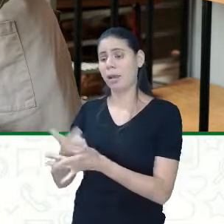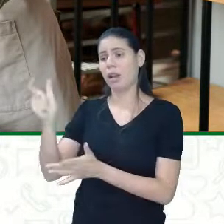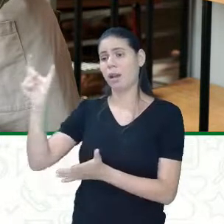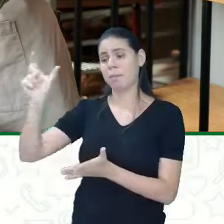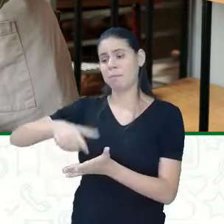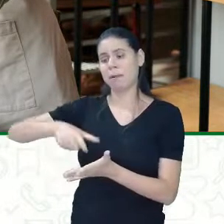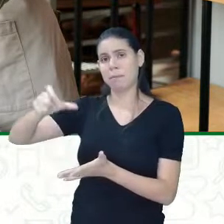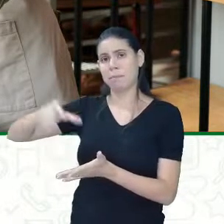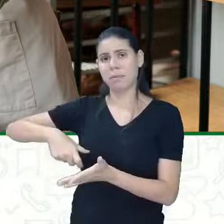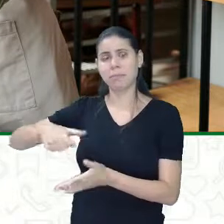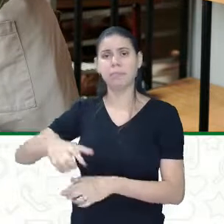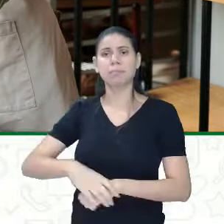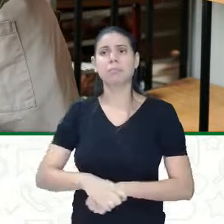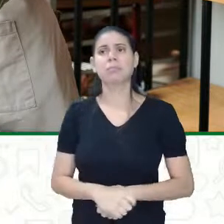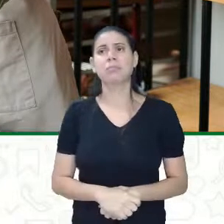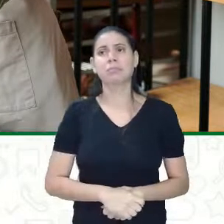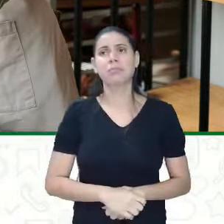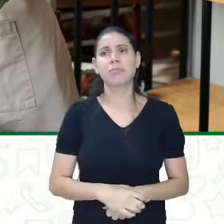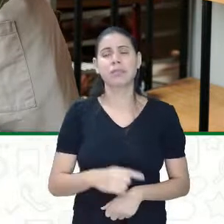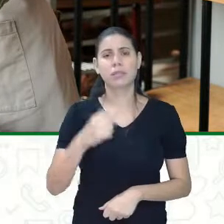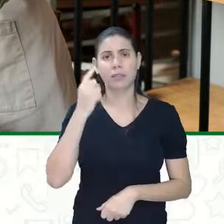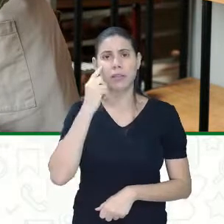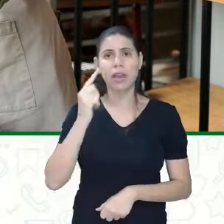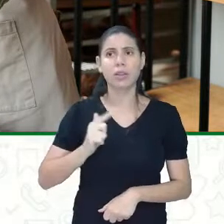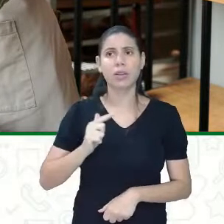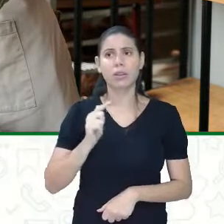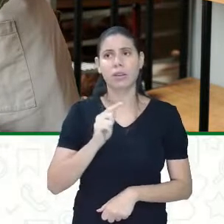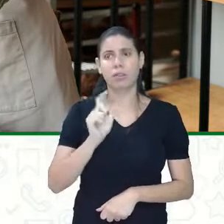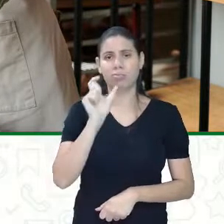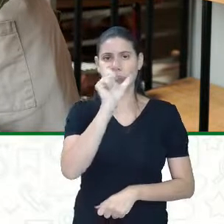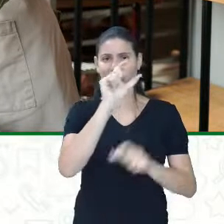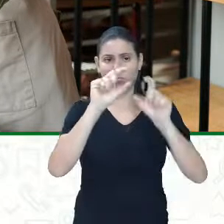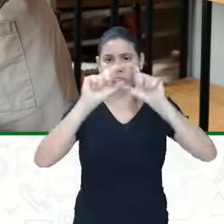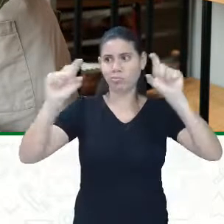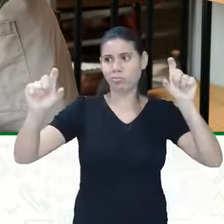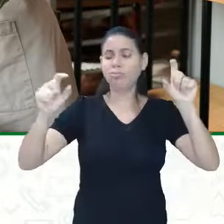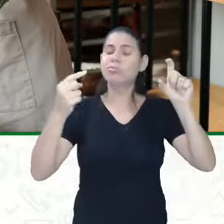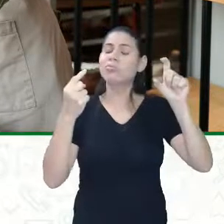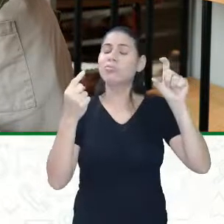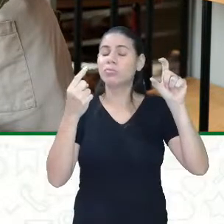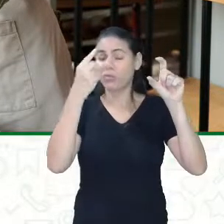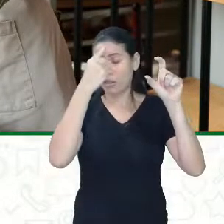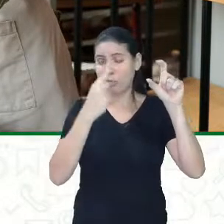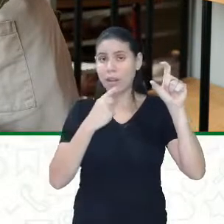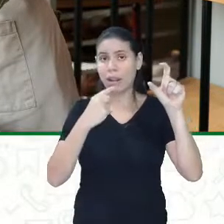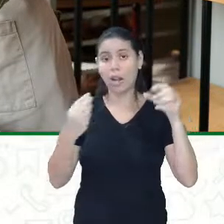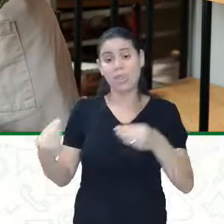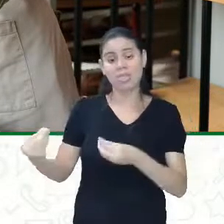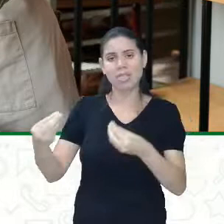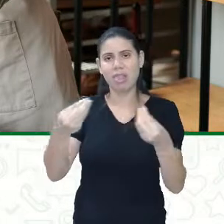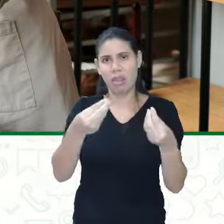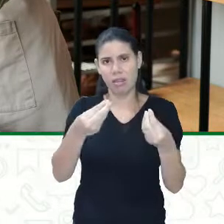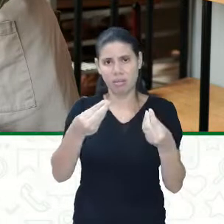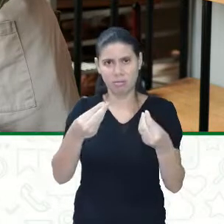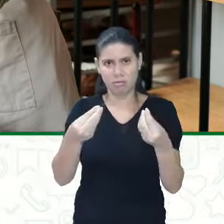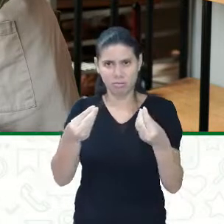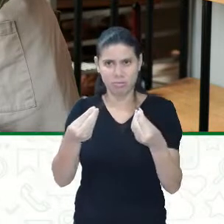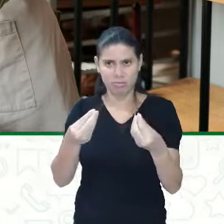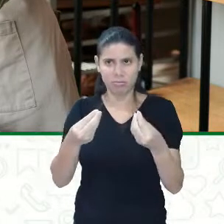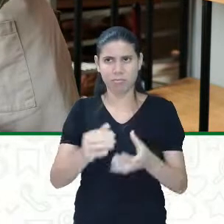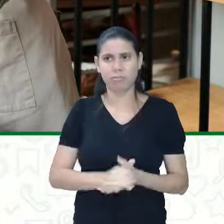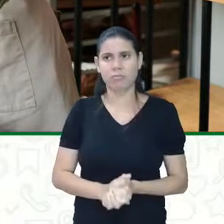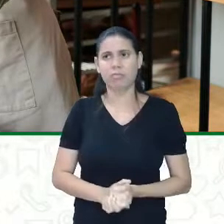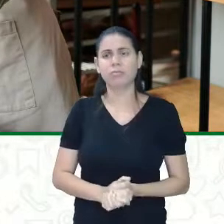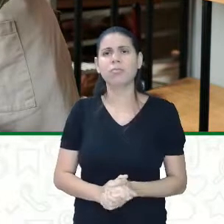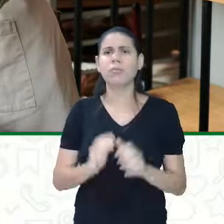de crédito. Então veja que usamos o would you like como se oferece alguma coisa. E aí você pode também